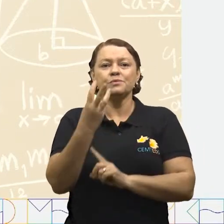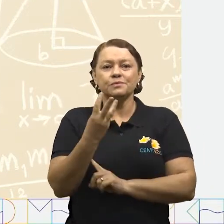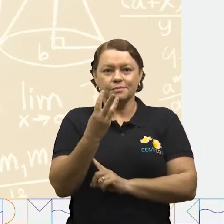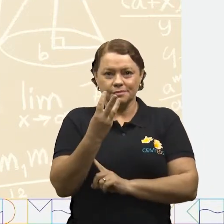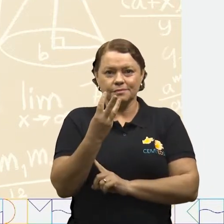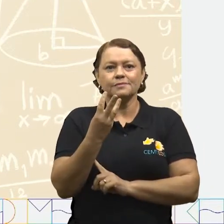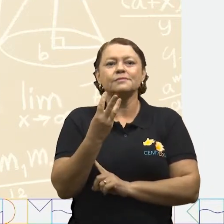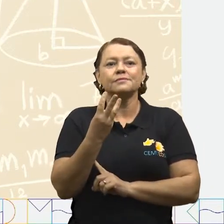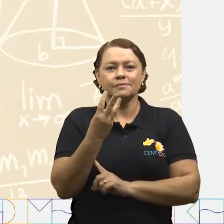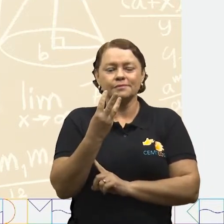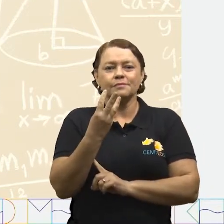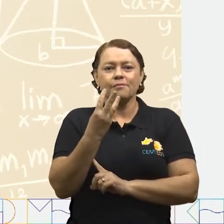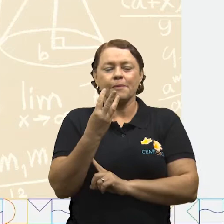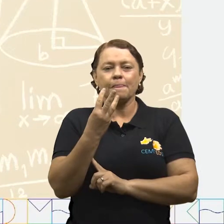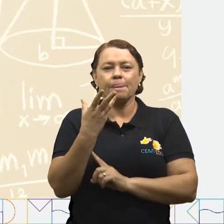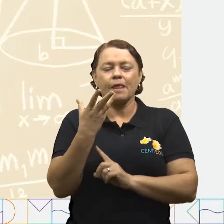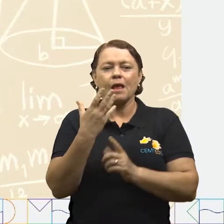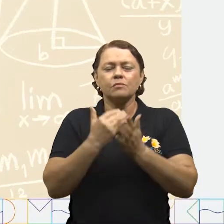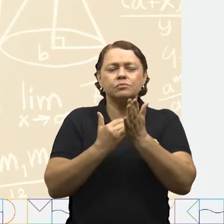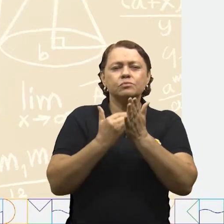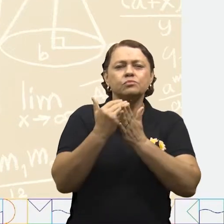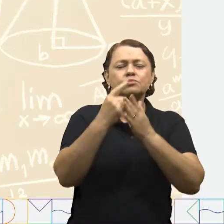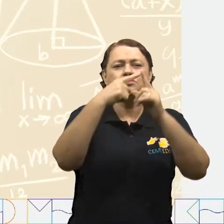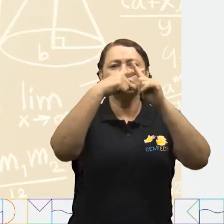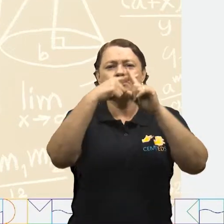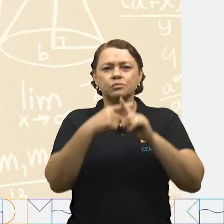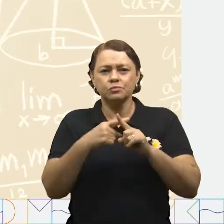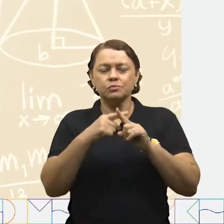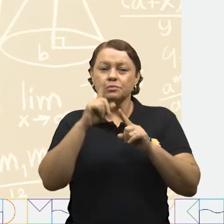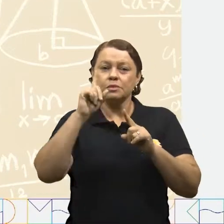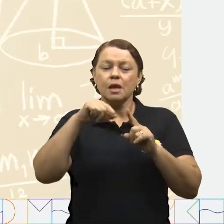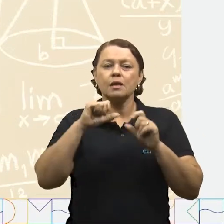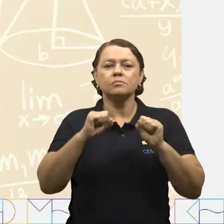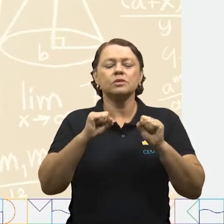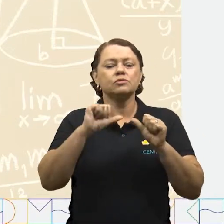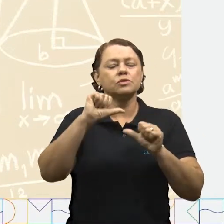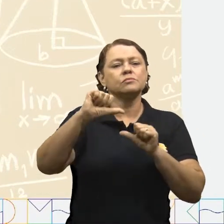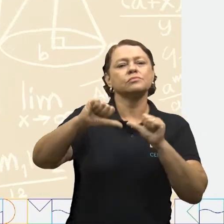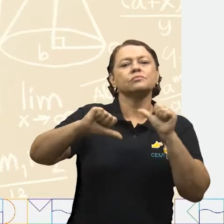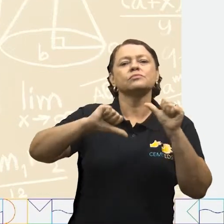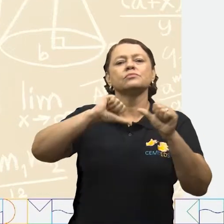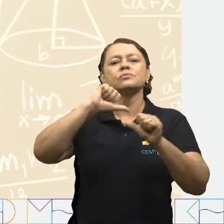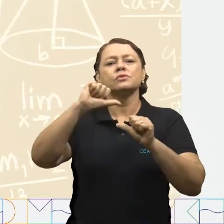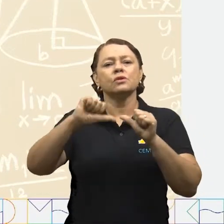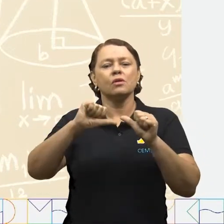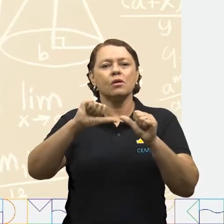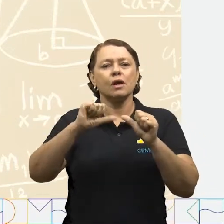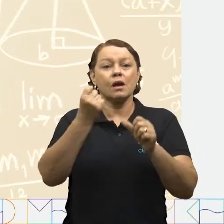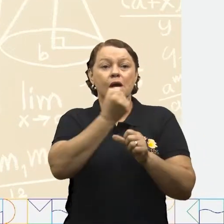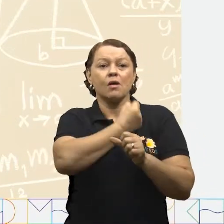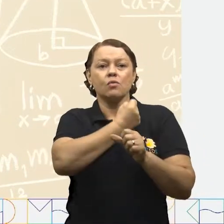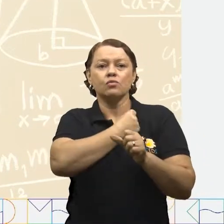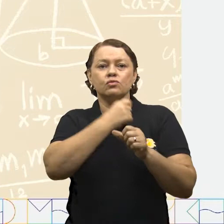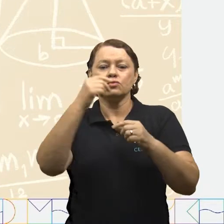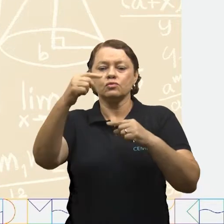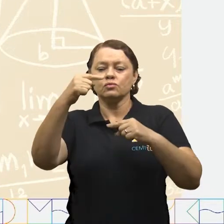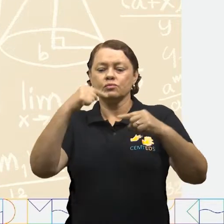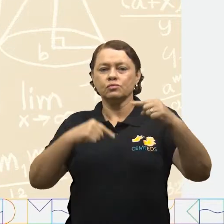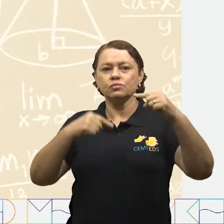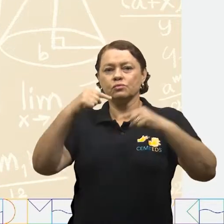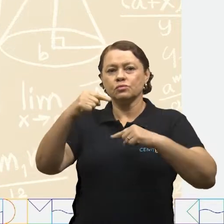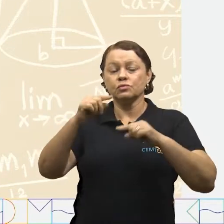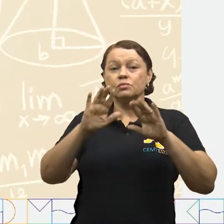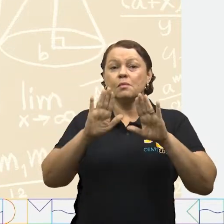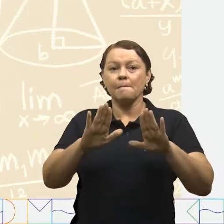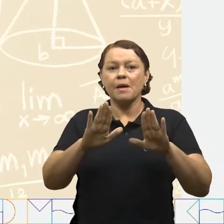31 dos princípios da multiplicação é que podemos trocar o multiplicador ou multiplicando sem